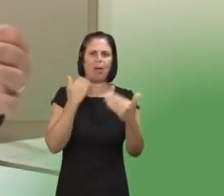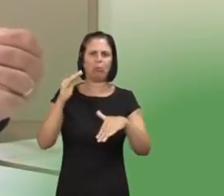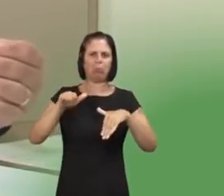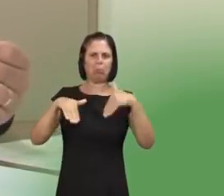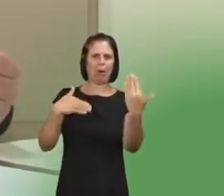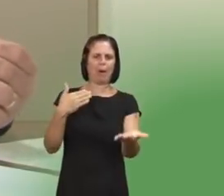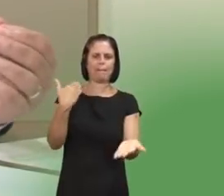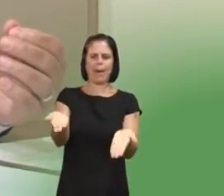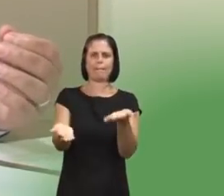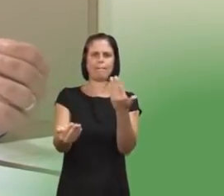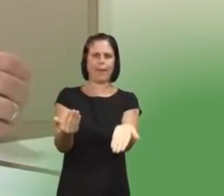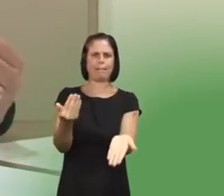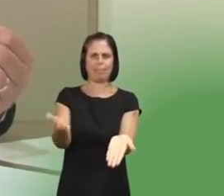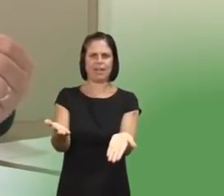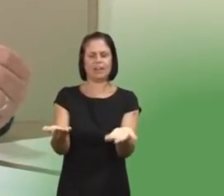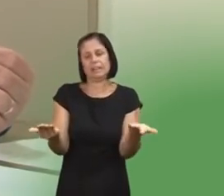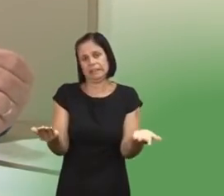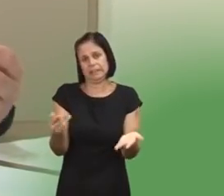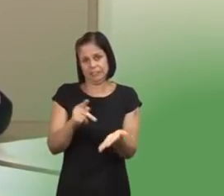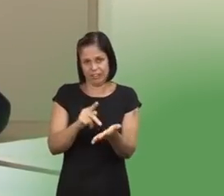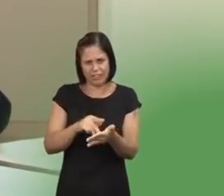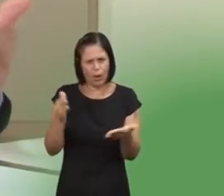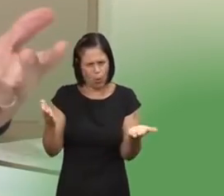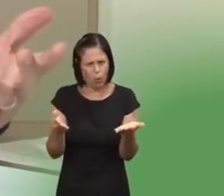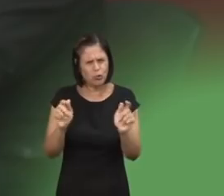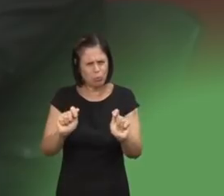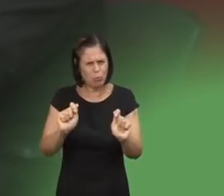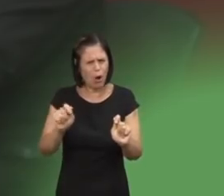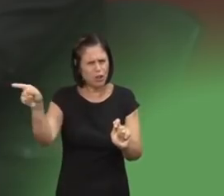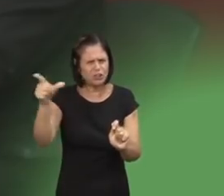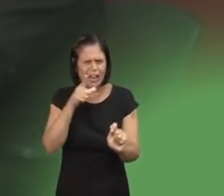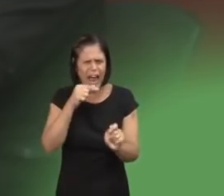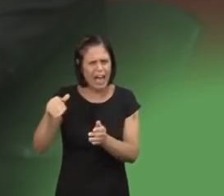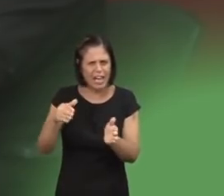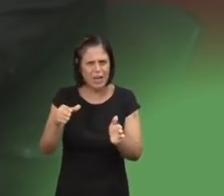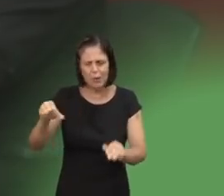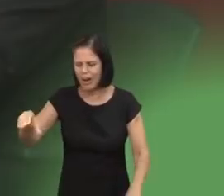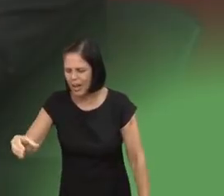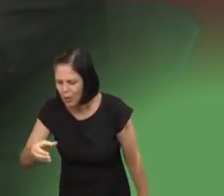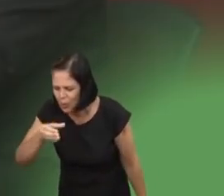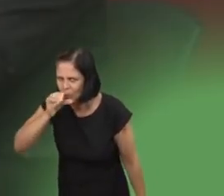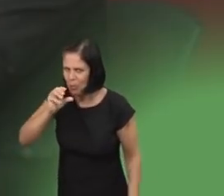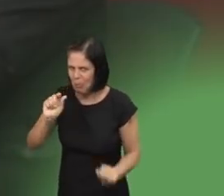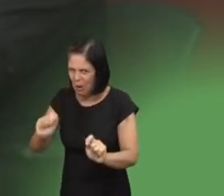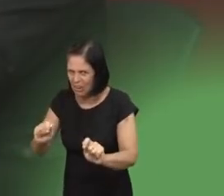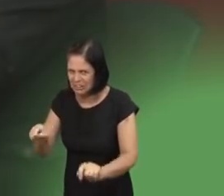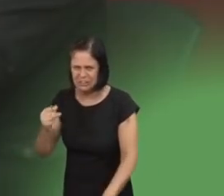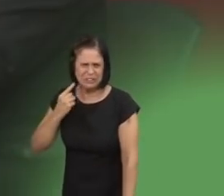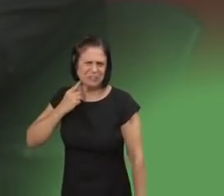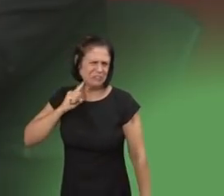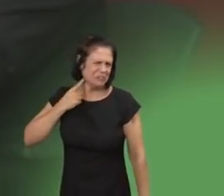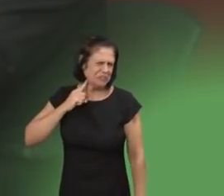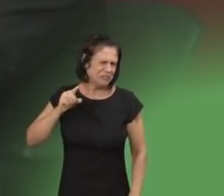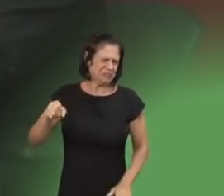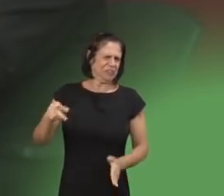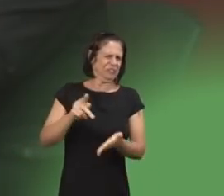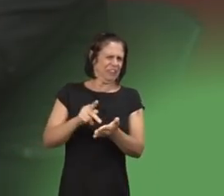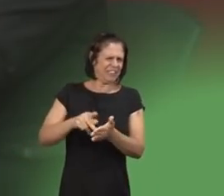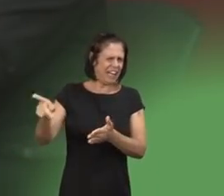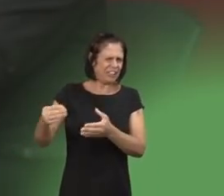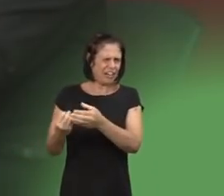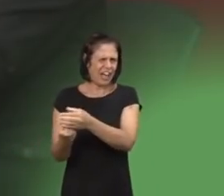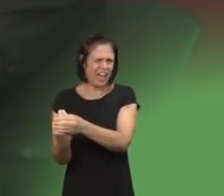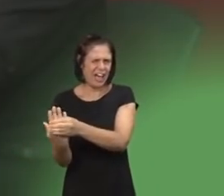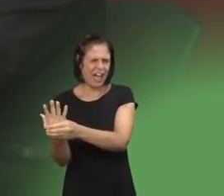Josias, hoje praticamente não existe água que se possa tomar sem tratamento da água, porque as águas estão contaminadas, mesmo nas